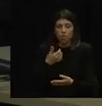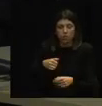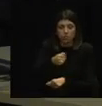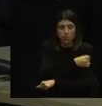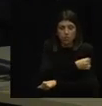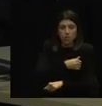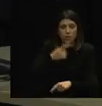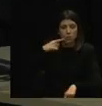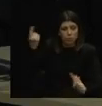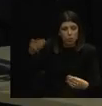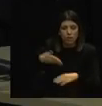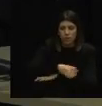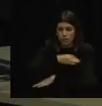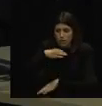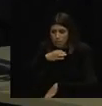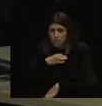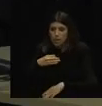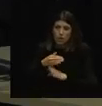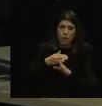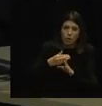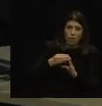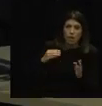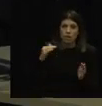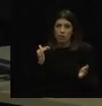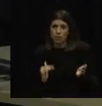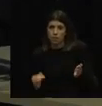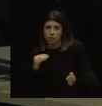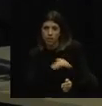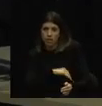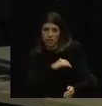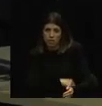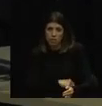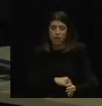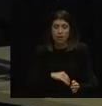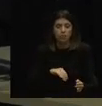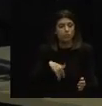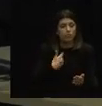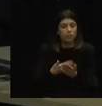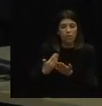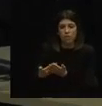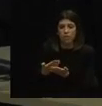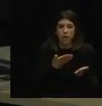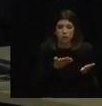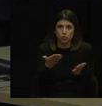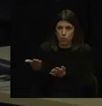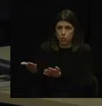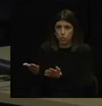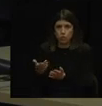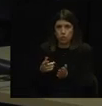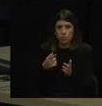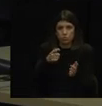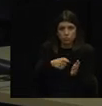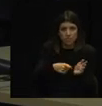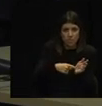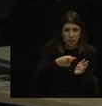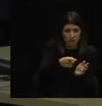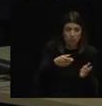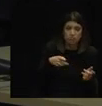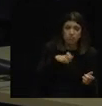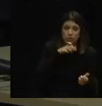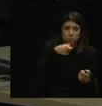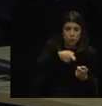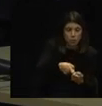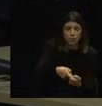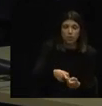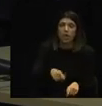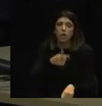público acessível a famílias com médios e baixos rendimentos, a uma escala que permita dar resposta a quem precisa. Não podemos ignorar